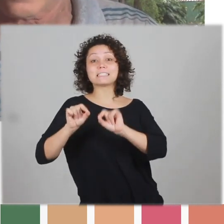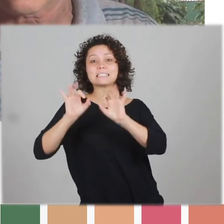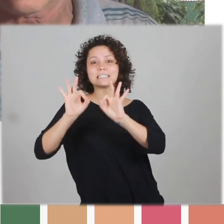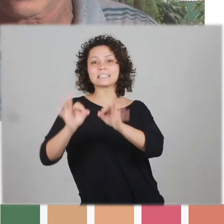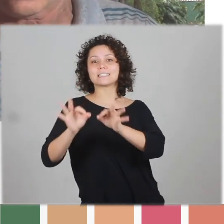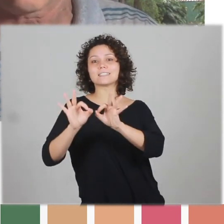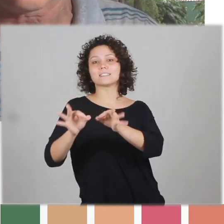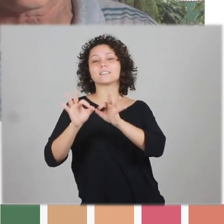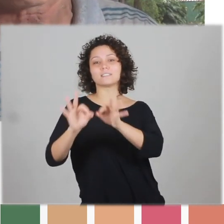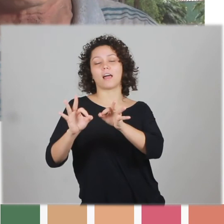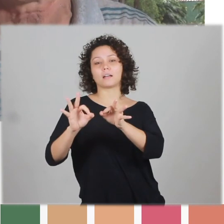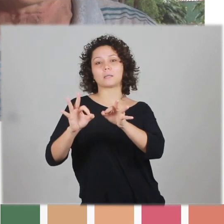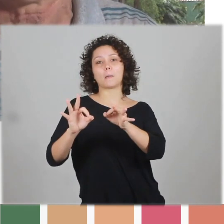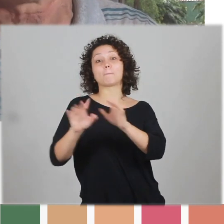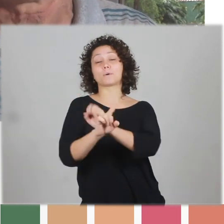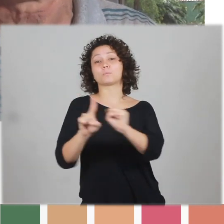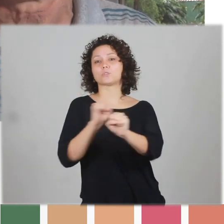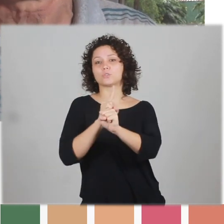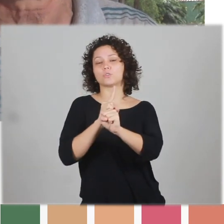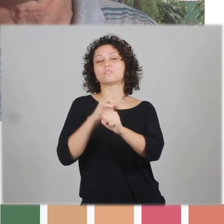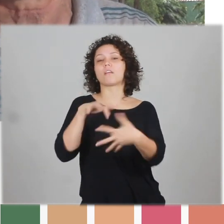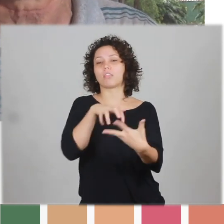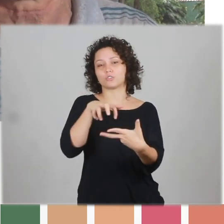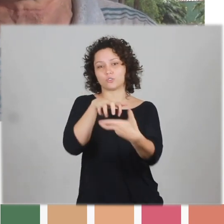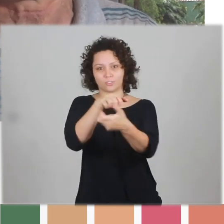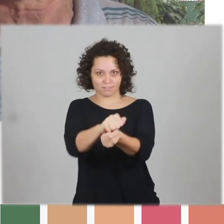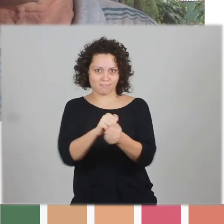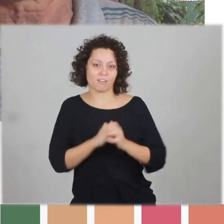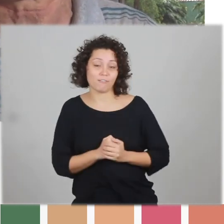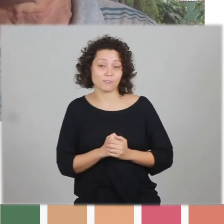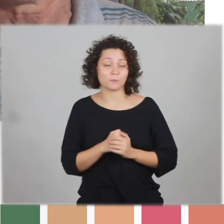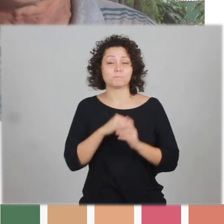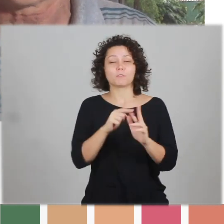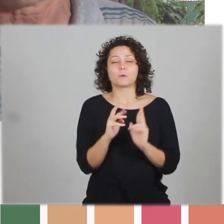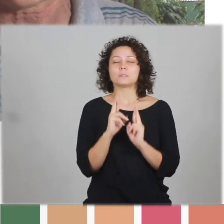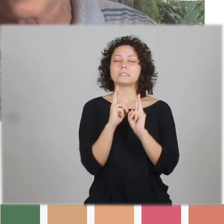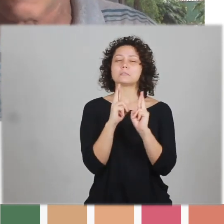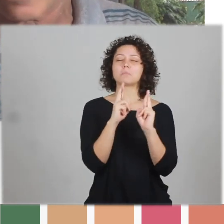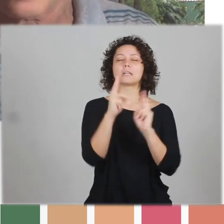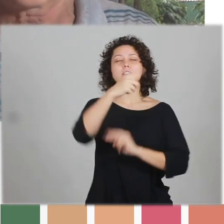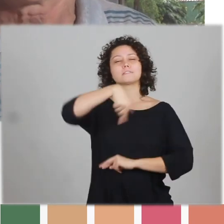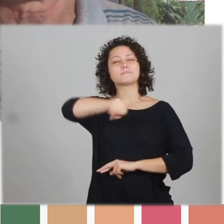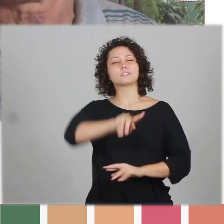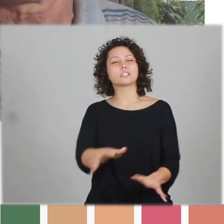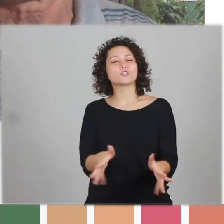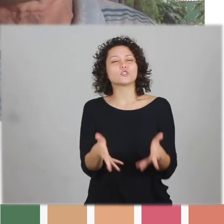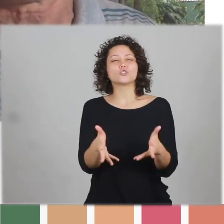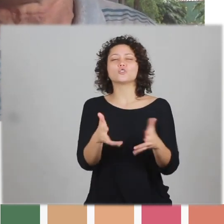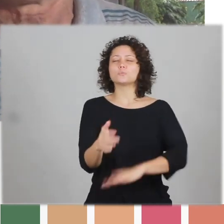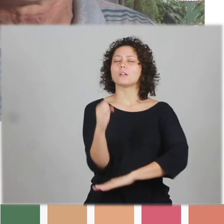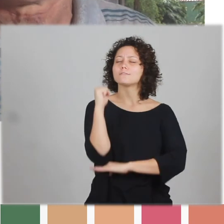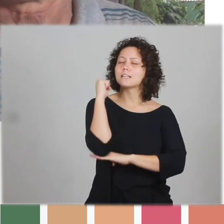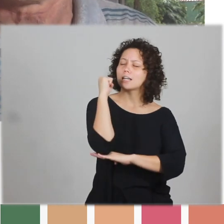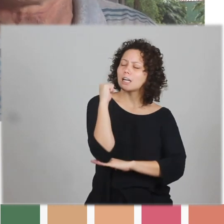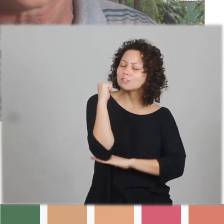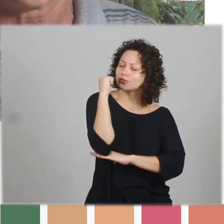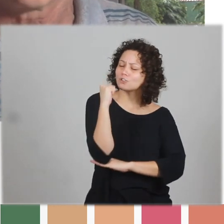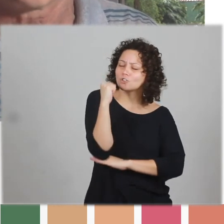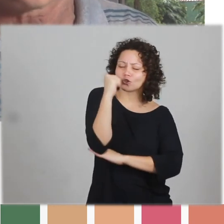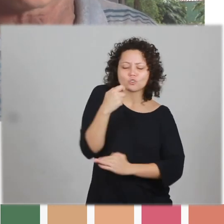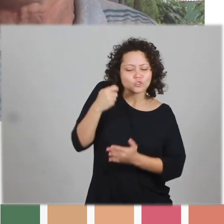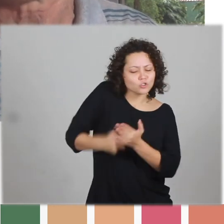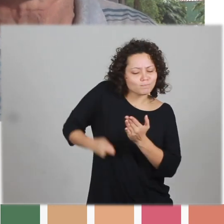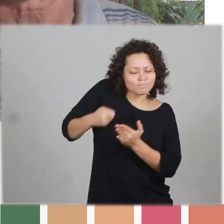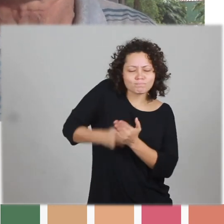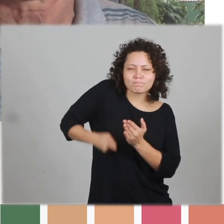Espero que com essas ideias vocês possam estar estimulados e estimuladas a perseverar na busca dos objetivos